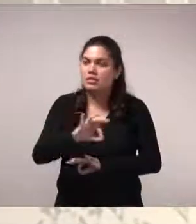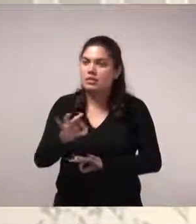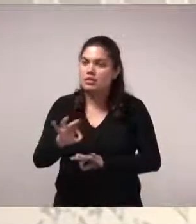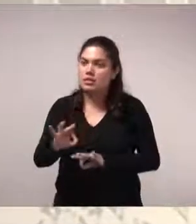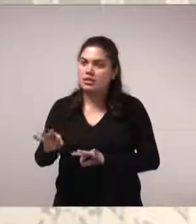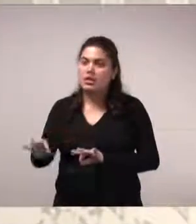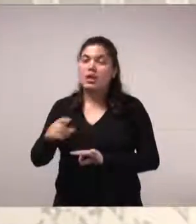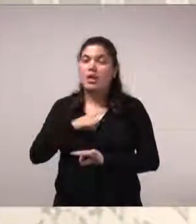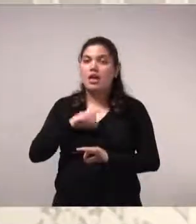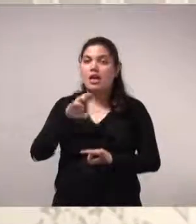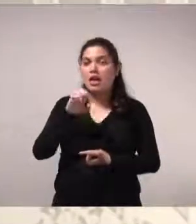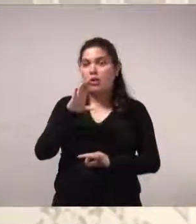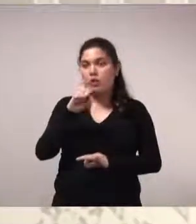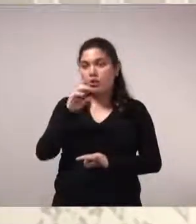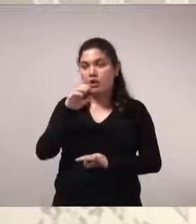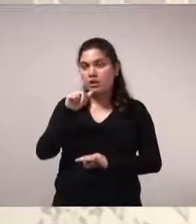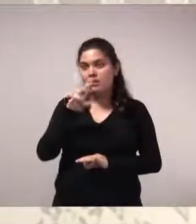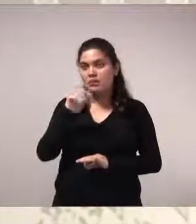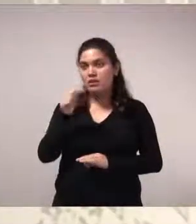integração de todas essas áreas.